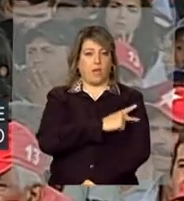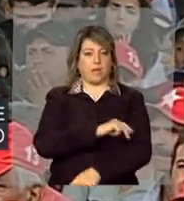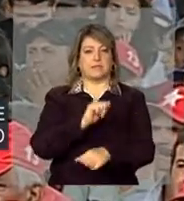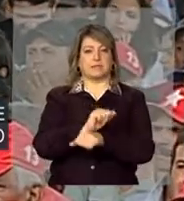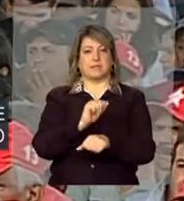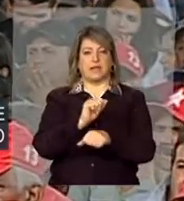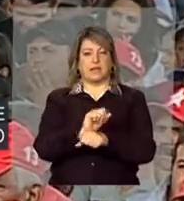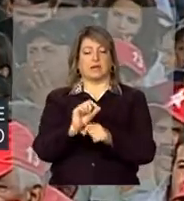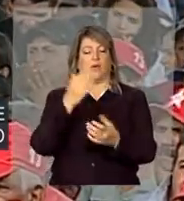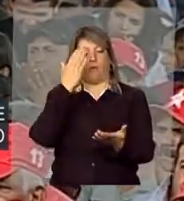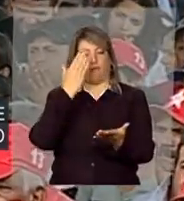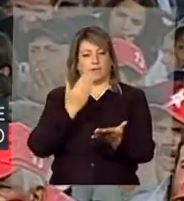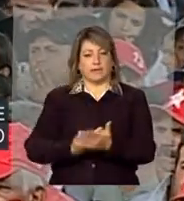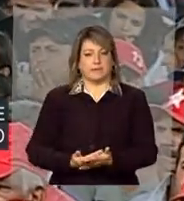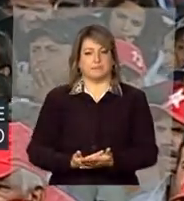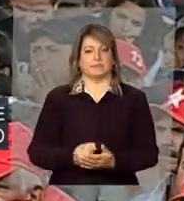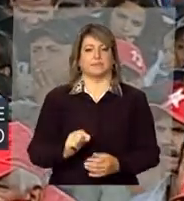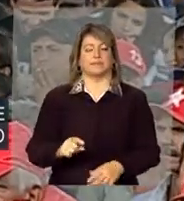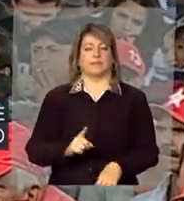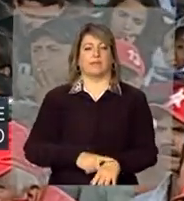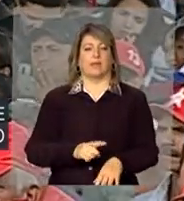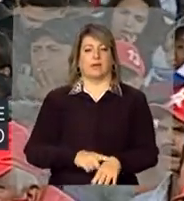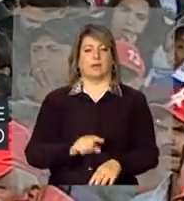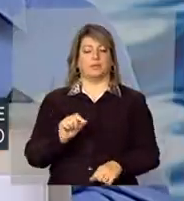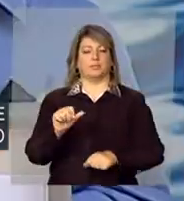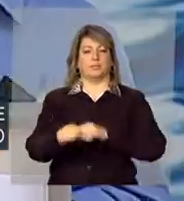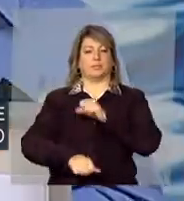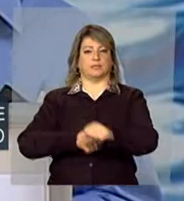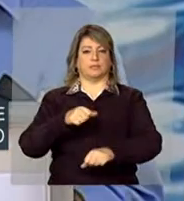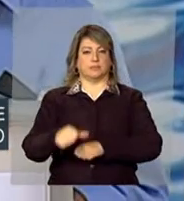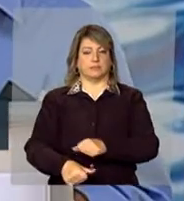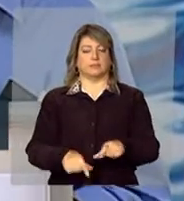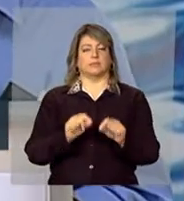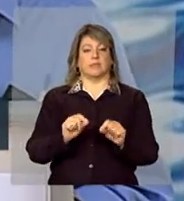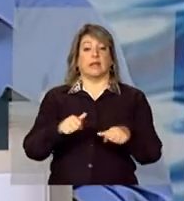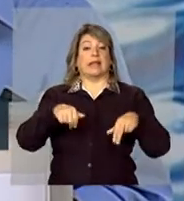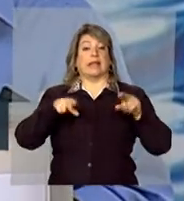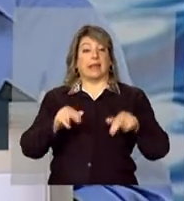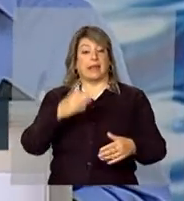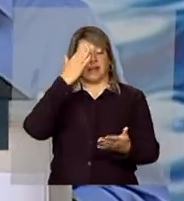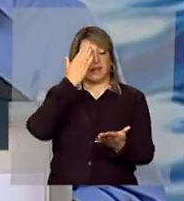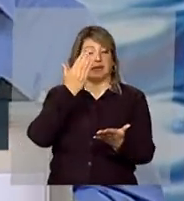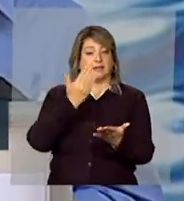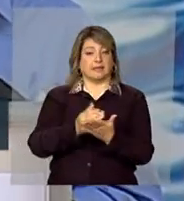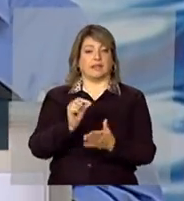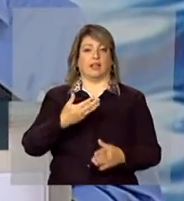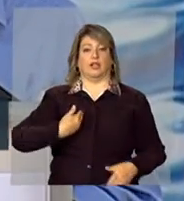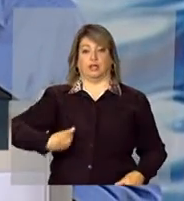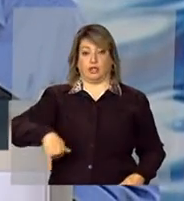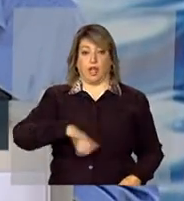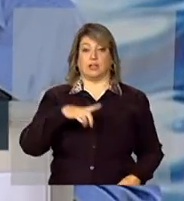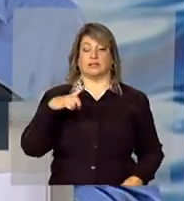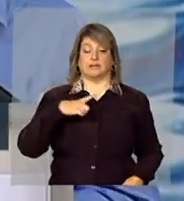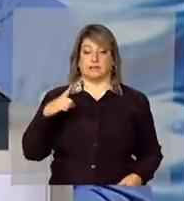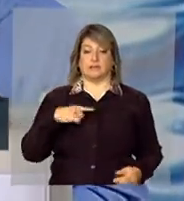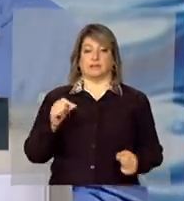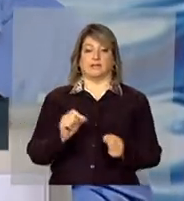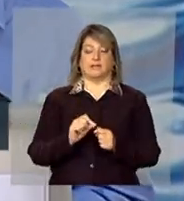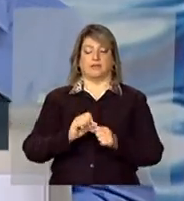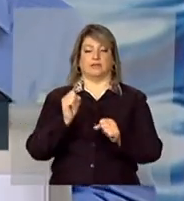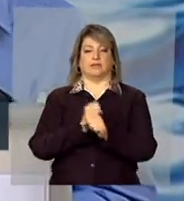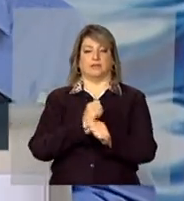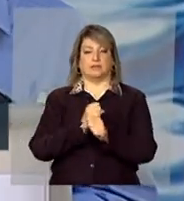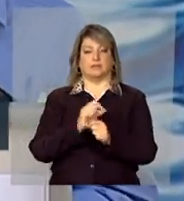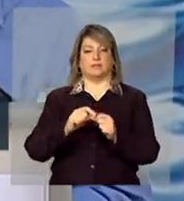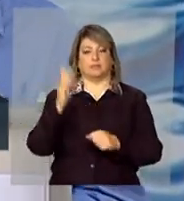tempo de confiança, tempo de transformação de quem acredita que nós estamos construindo um Brasil